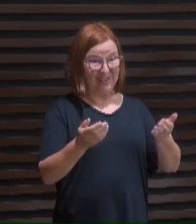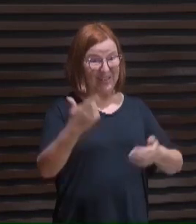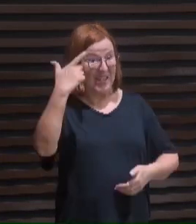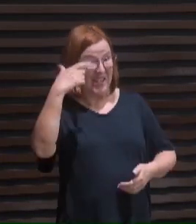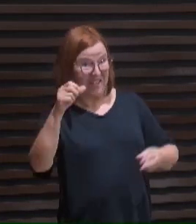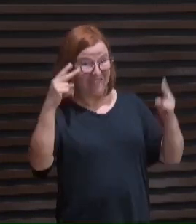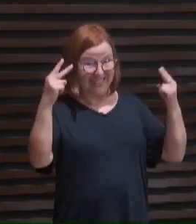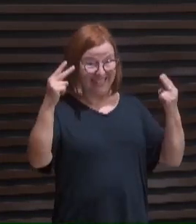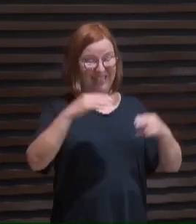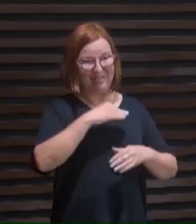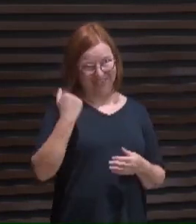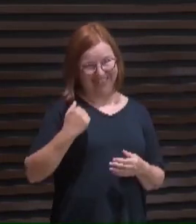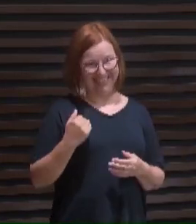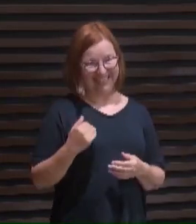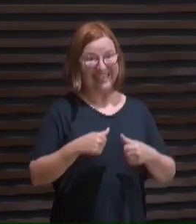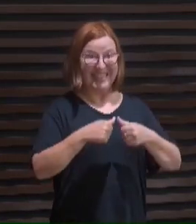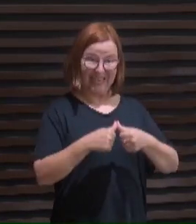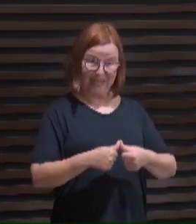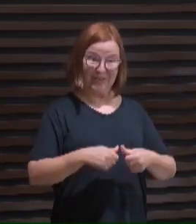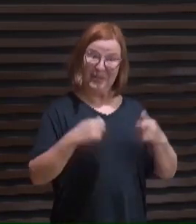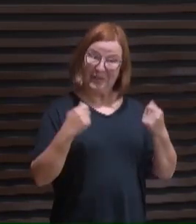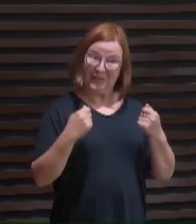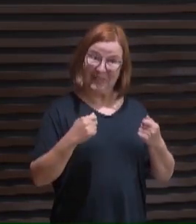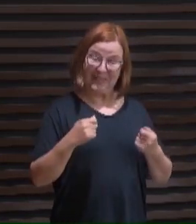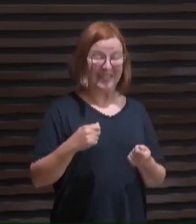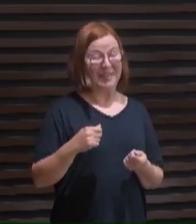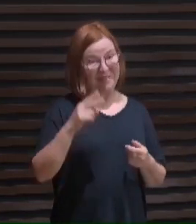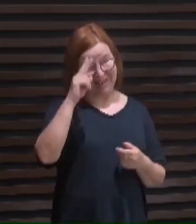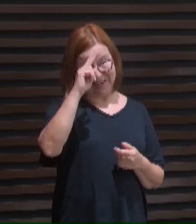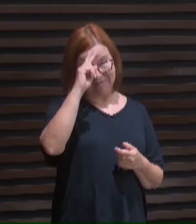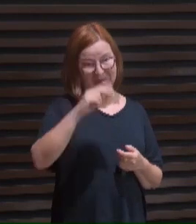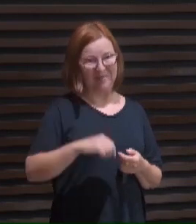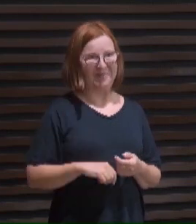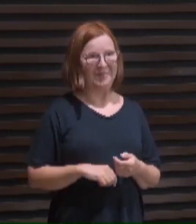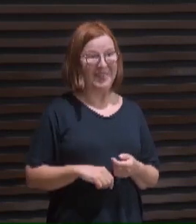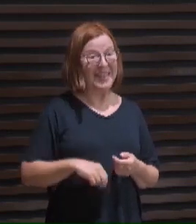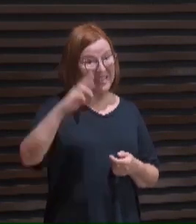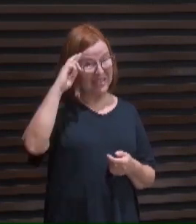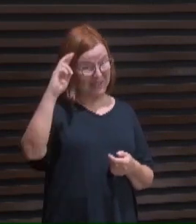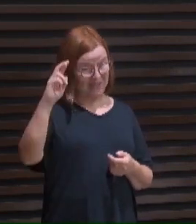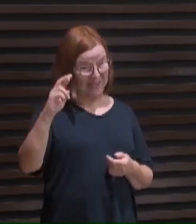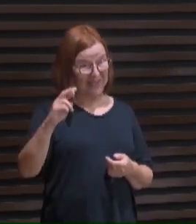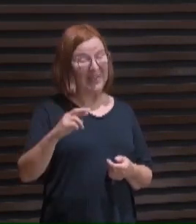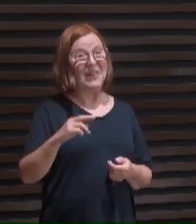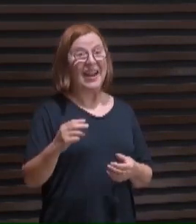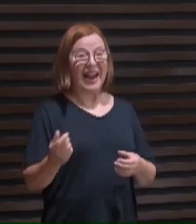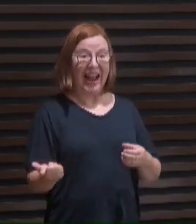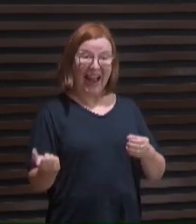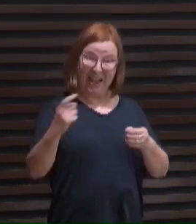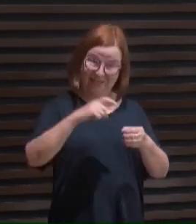é o lado que nós precisamos chamar a atenção. O Senhor está voltando, o mundo está ruim, mas